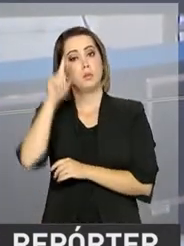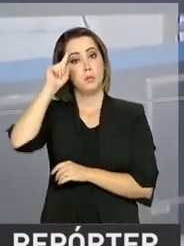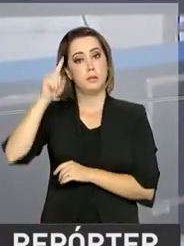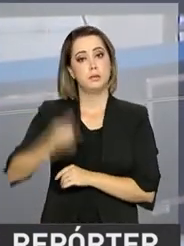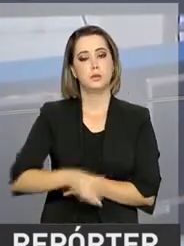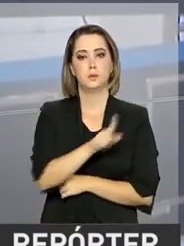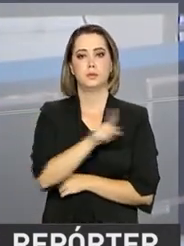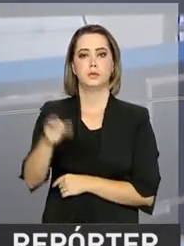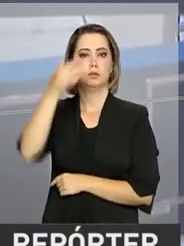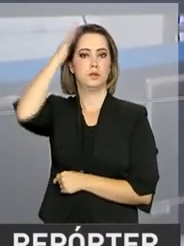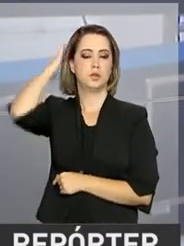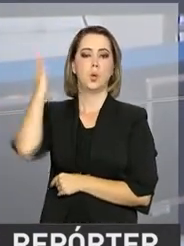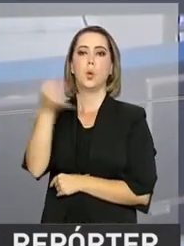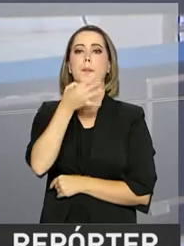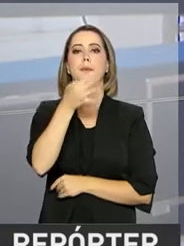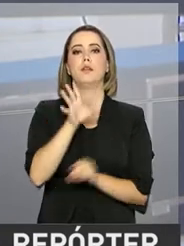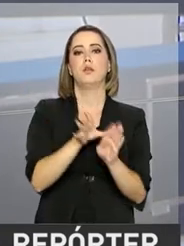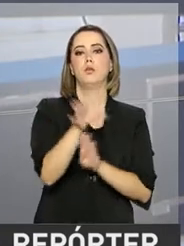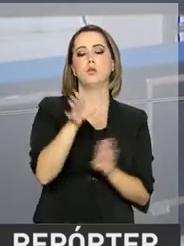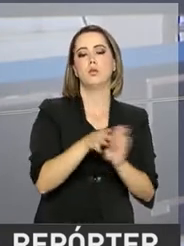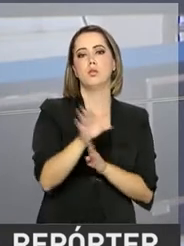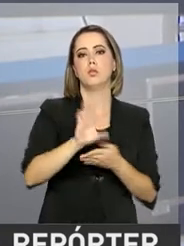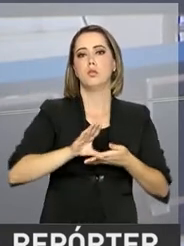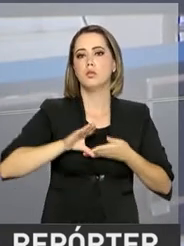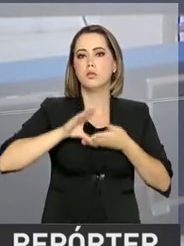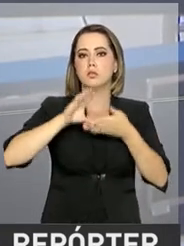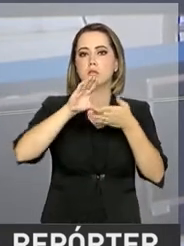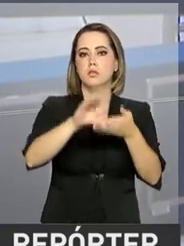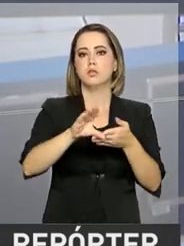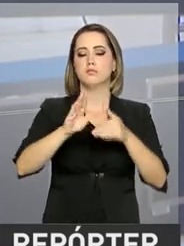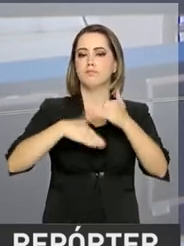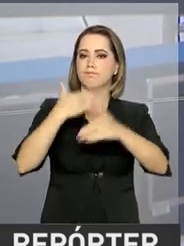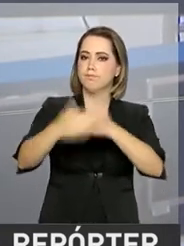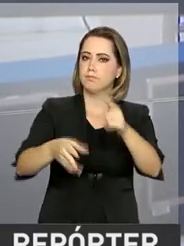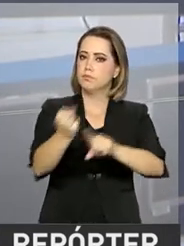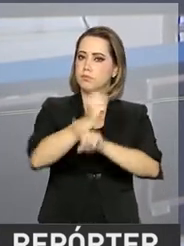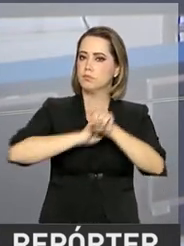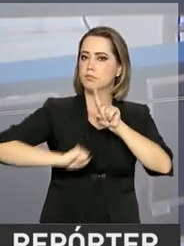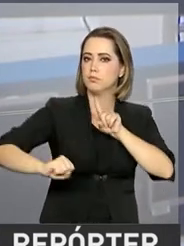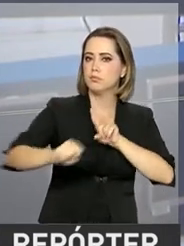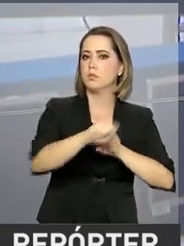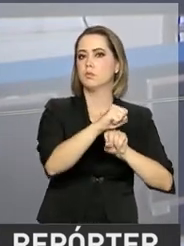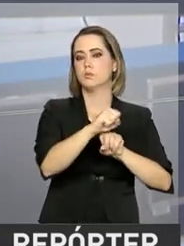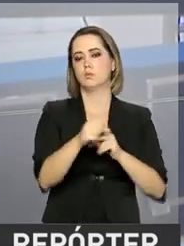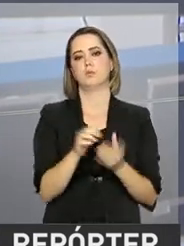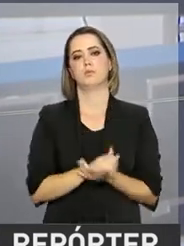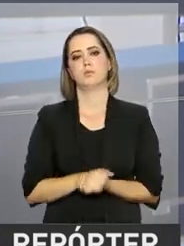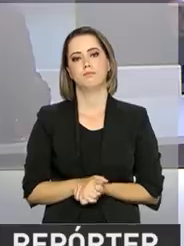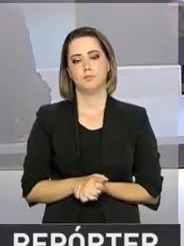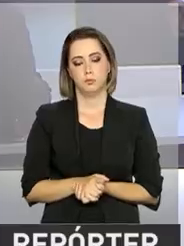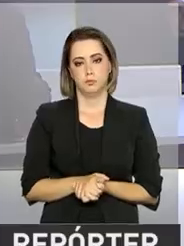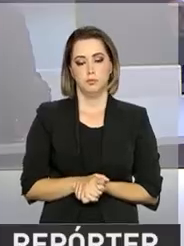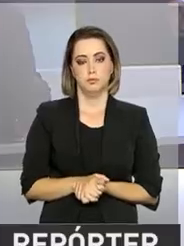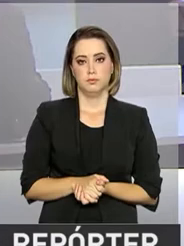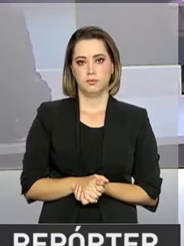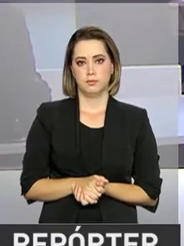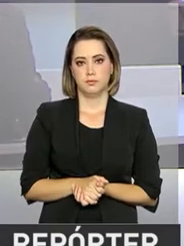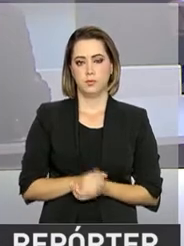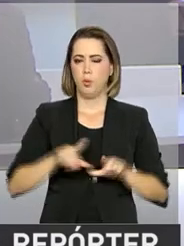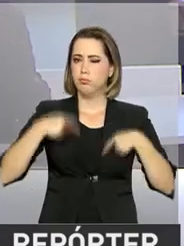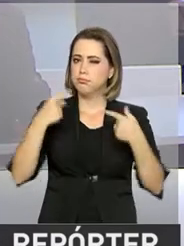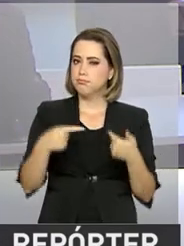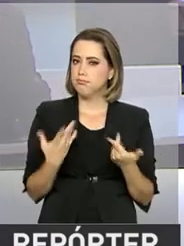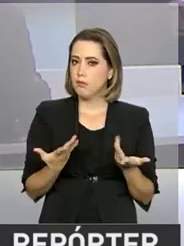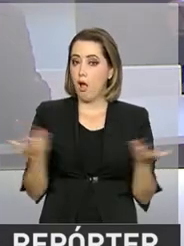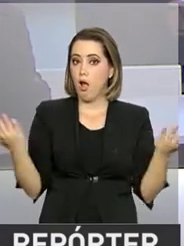Temer, a partir de sugestão feita pelos membros do Conselho de Desenvolvimento Econômico e Social. A Receita